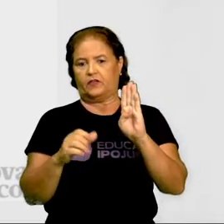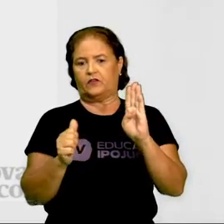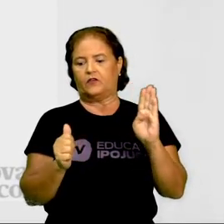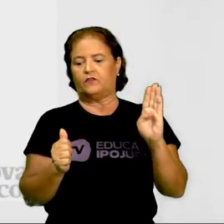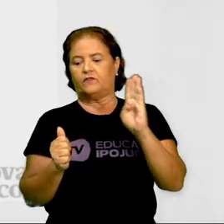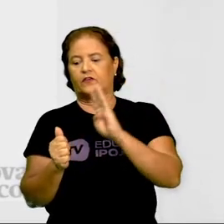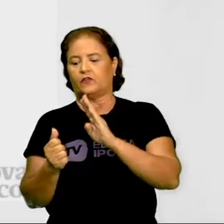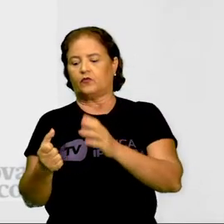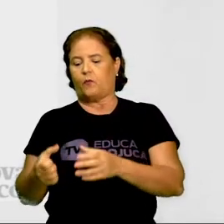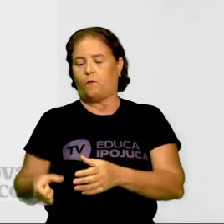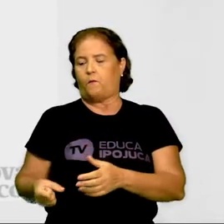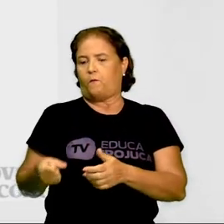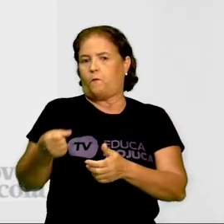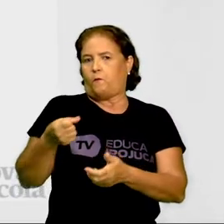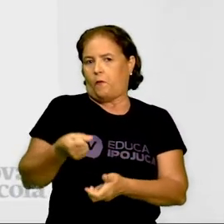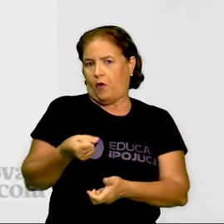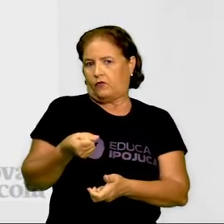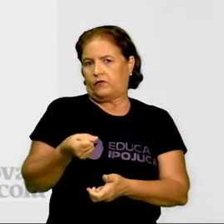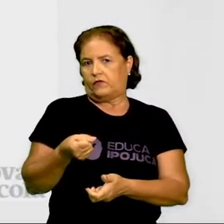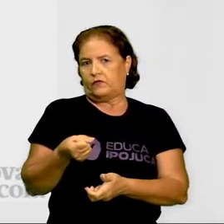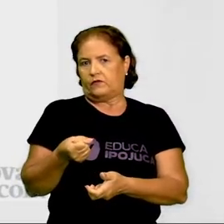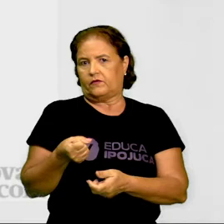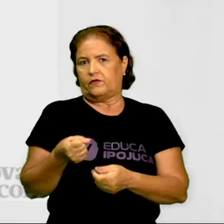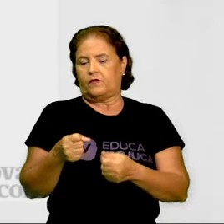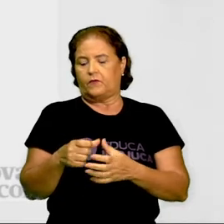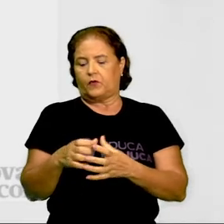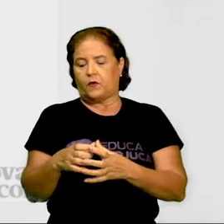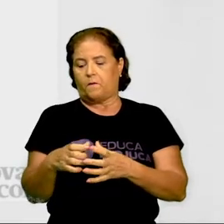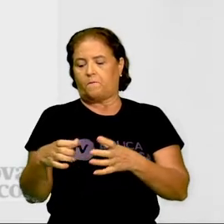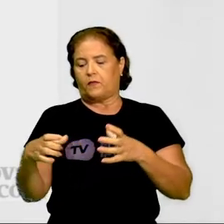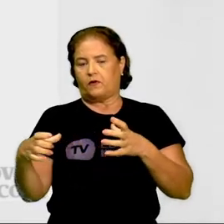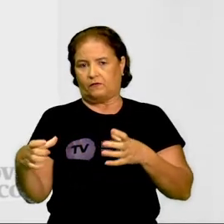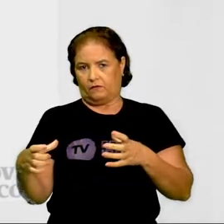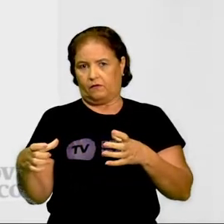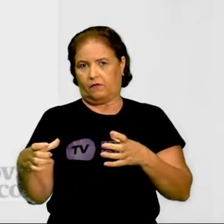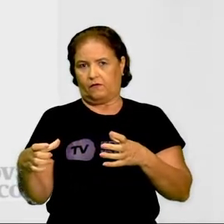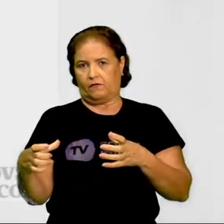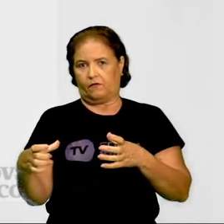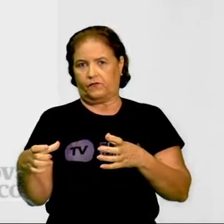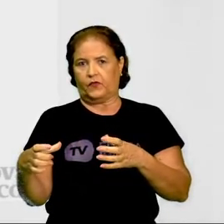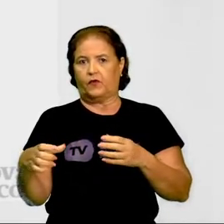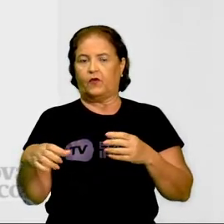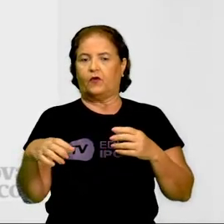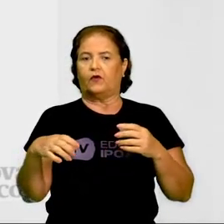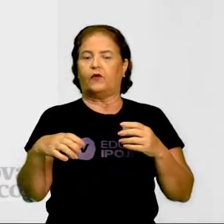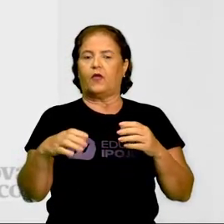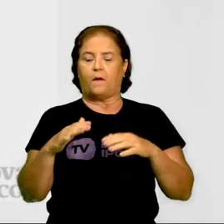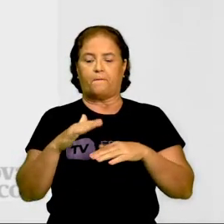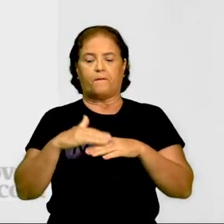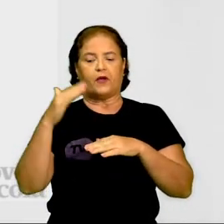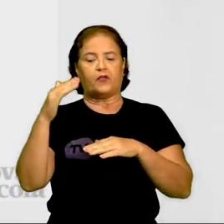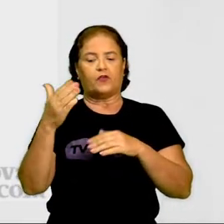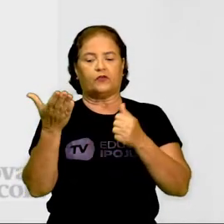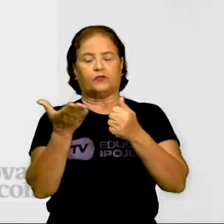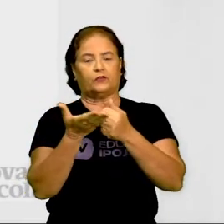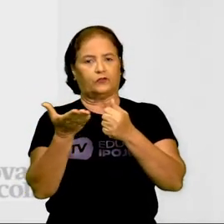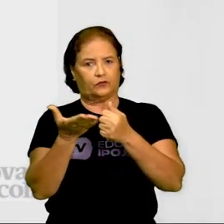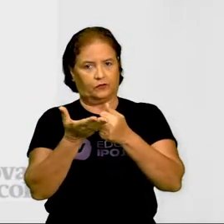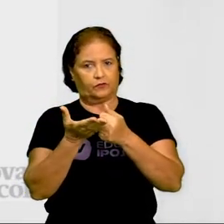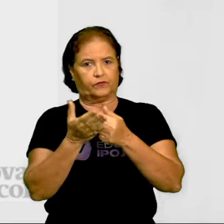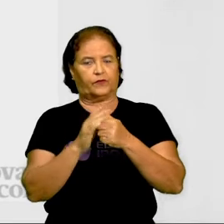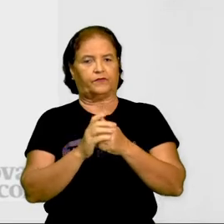Mais laranjas. E o balde é o quê? É maior que o copo. Muito